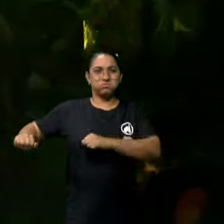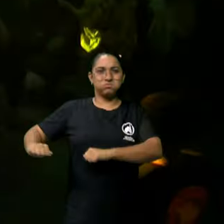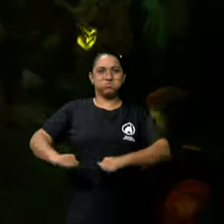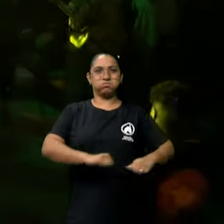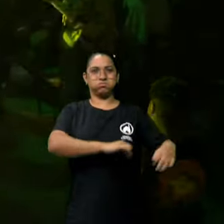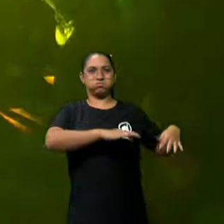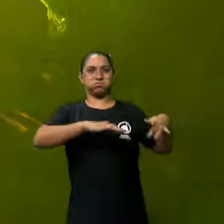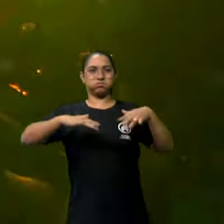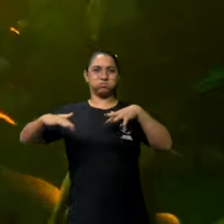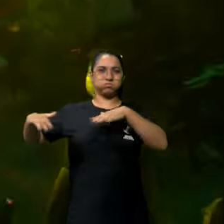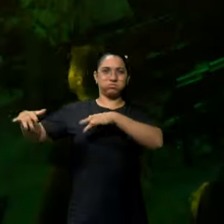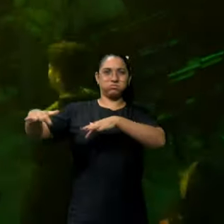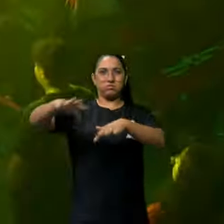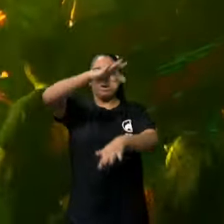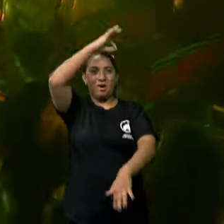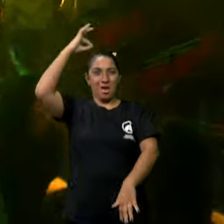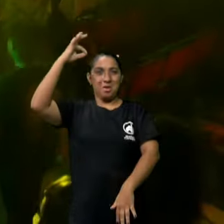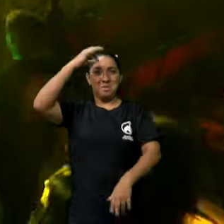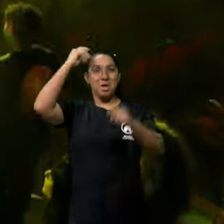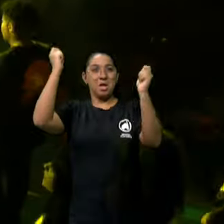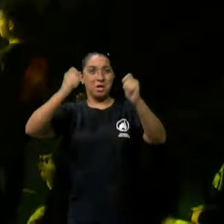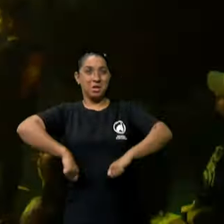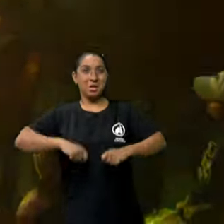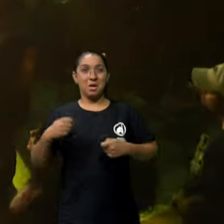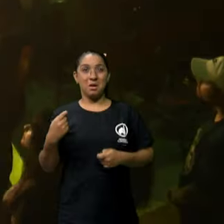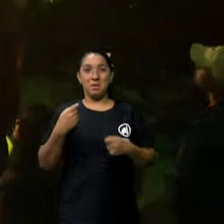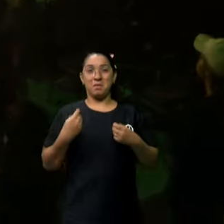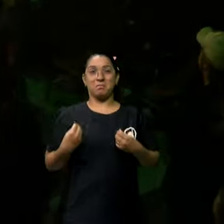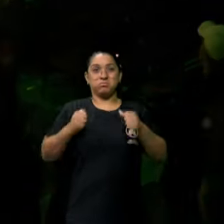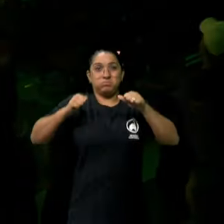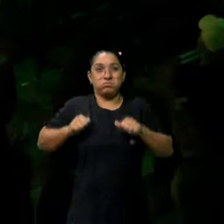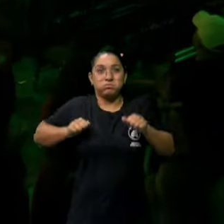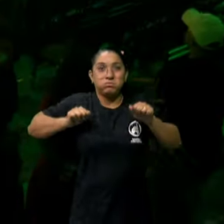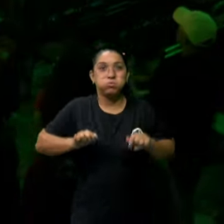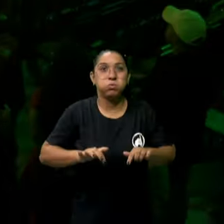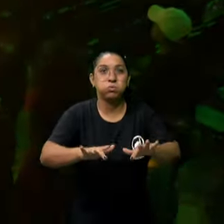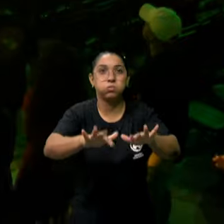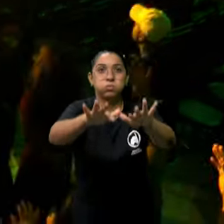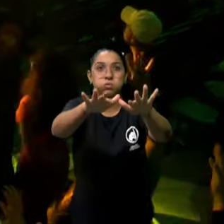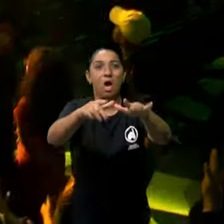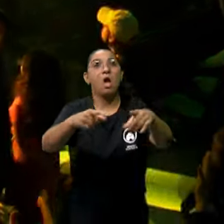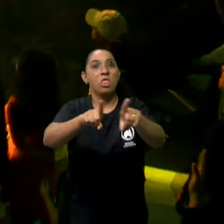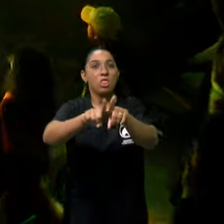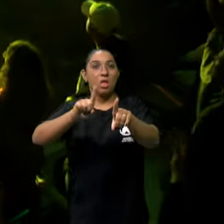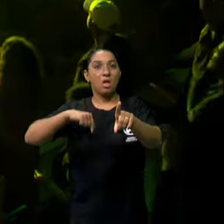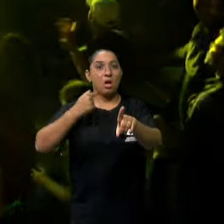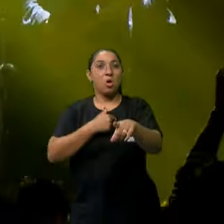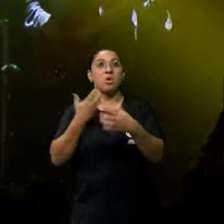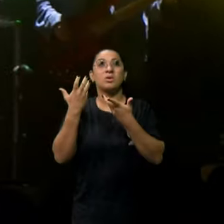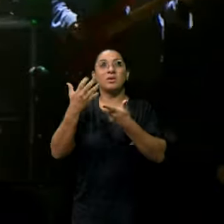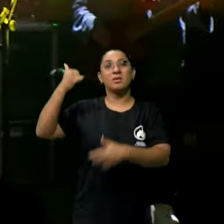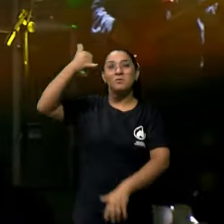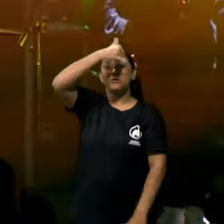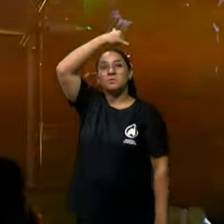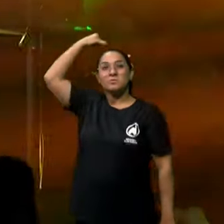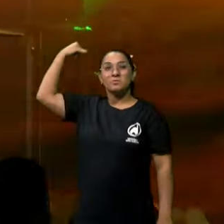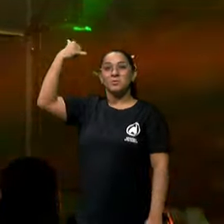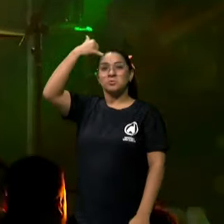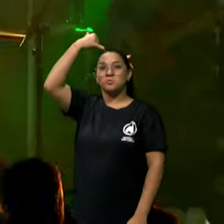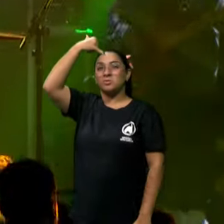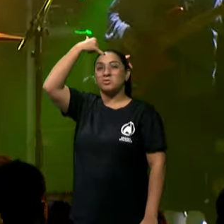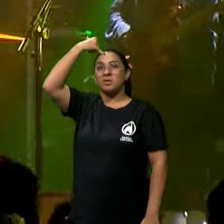deixar blá blá blá blá vem nos impregnar o óleo da confusão veio nos mergulhar mais uma vez no teu rio